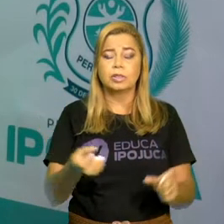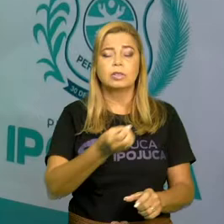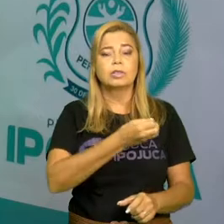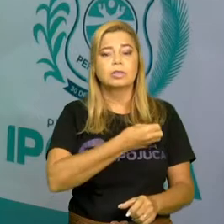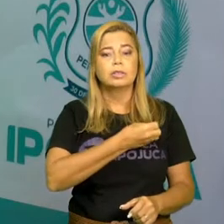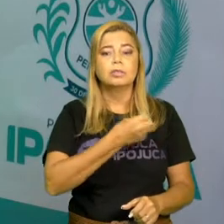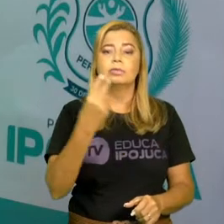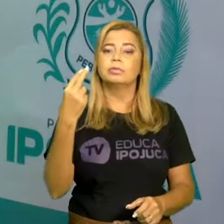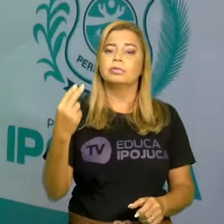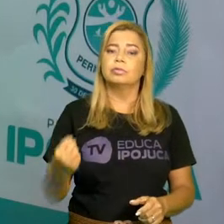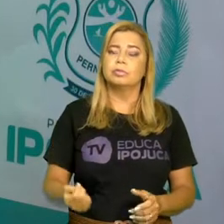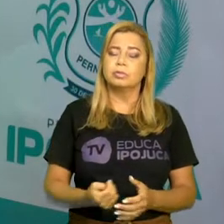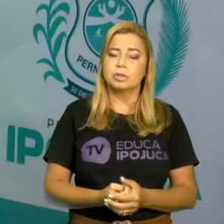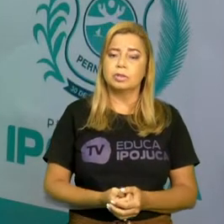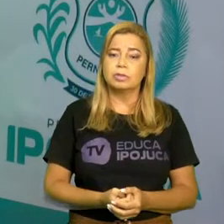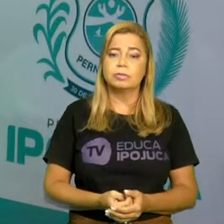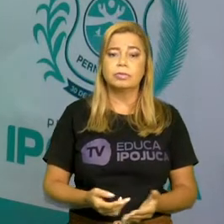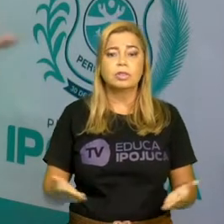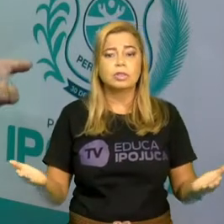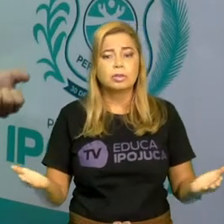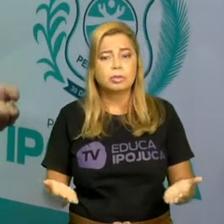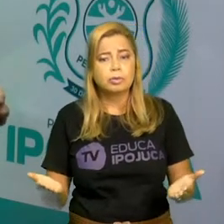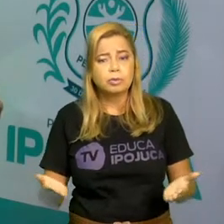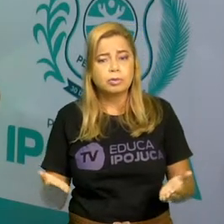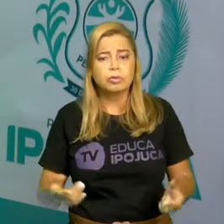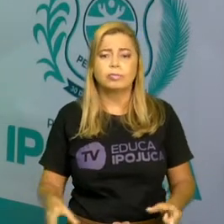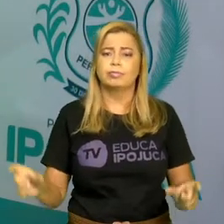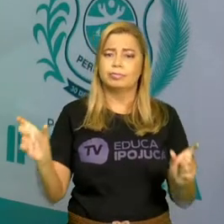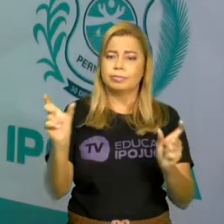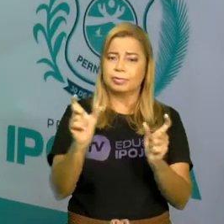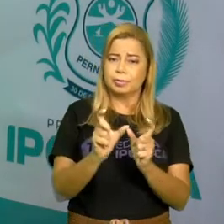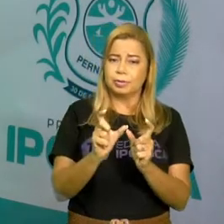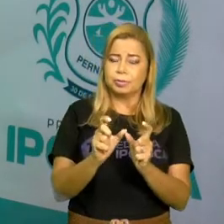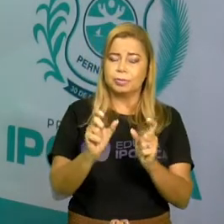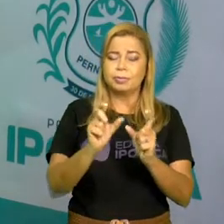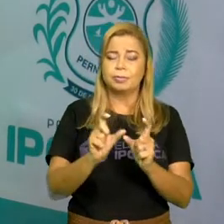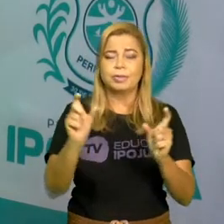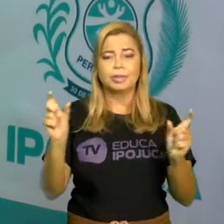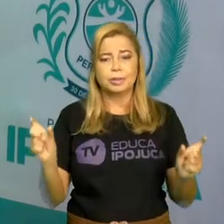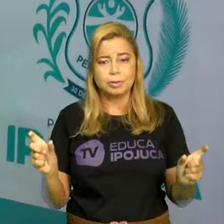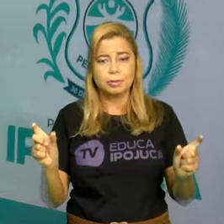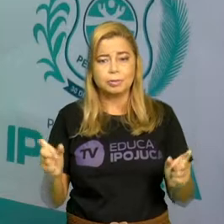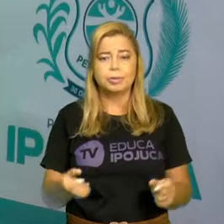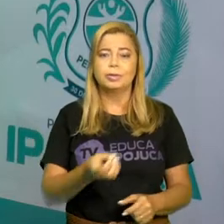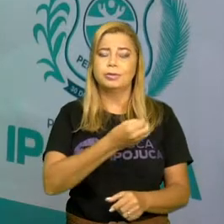a compor e até contou os números naturais